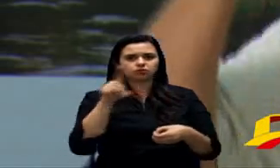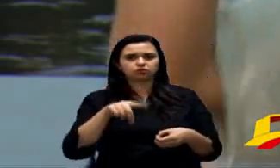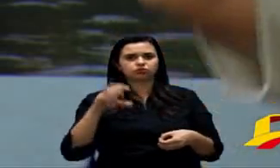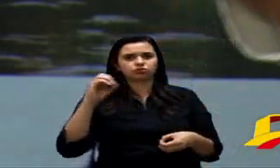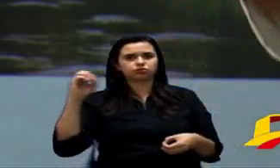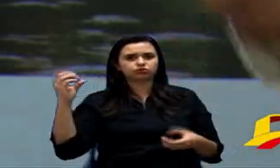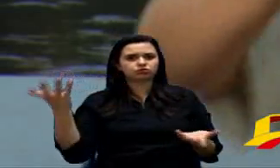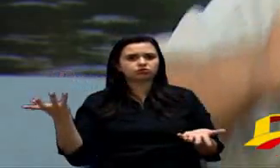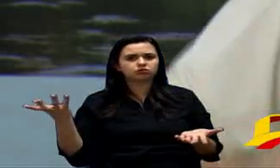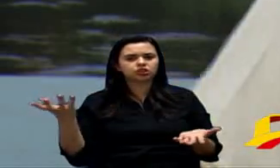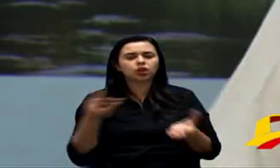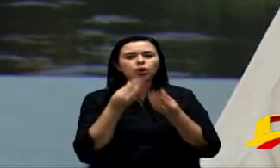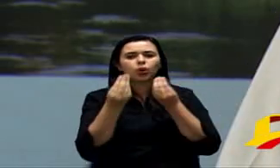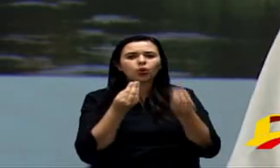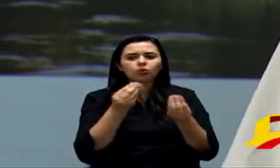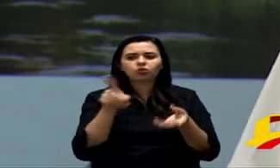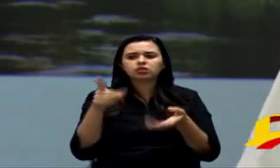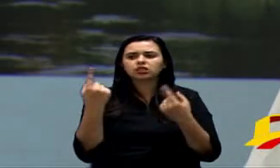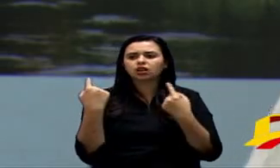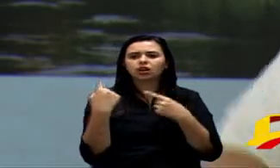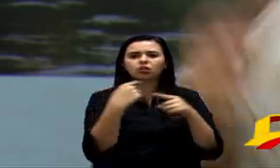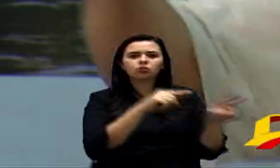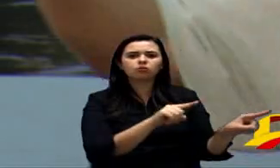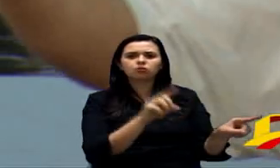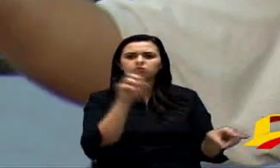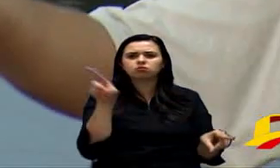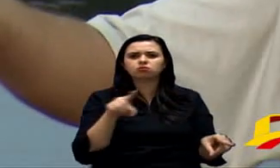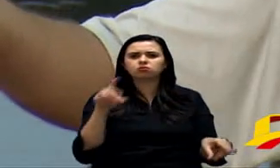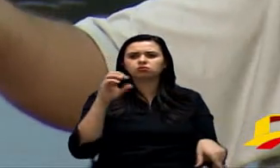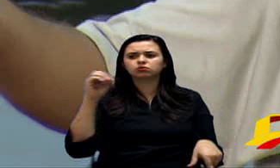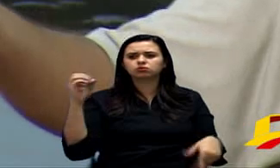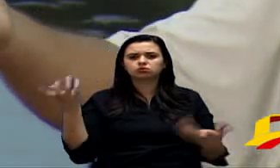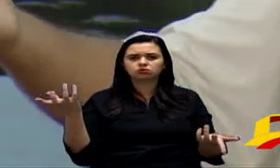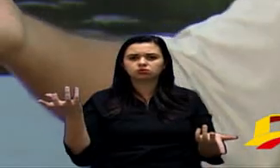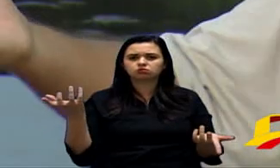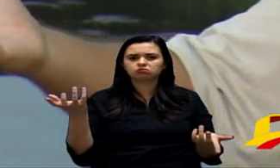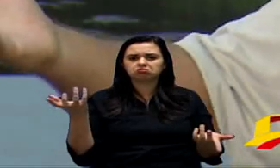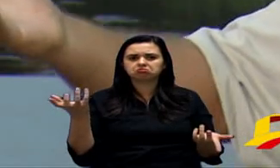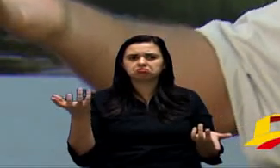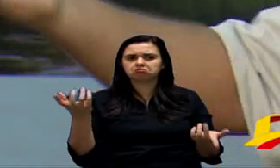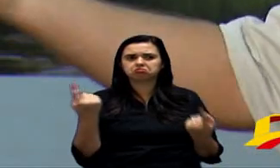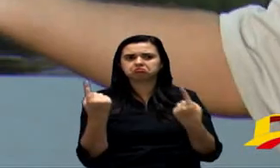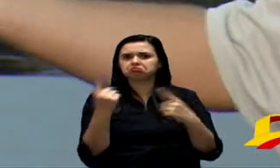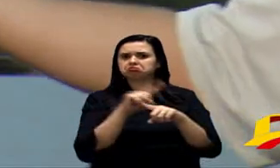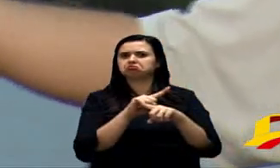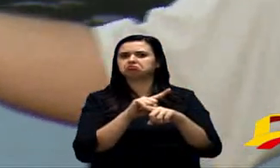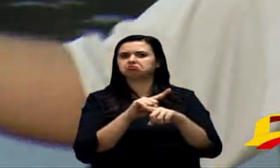que o filhote voltará para o zoológico? Tem coisa errada, não tem, pessoal?